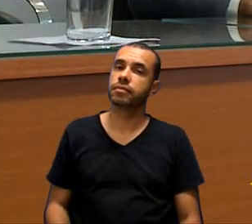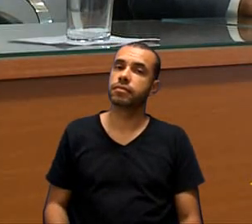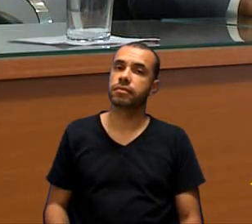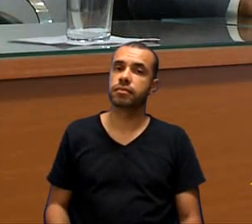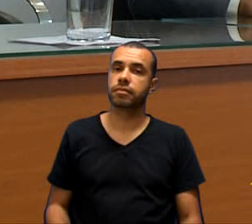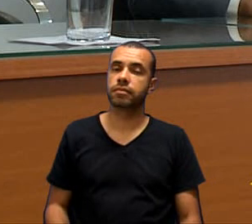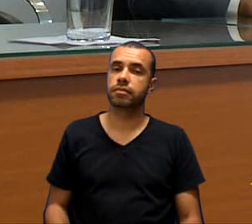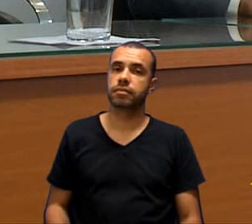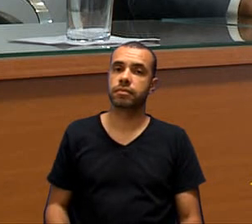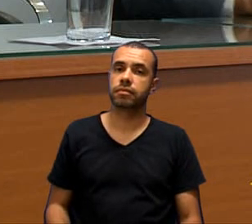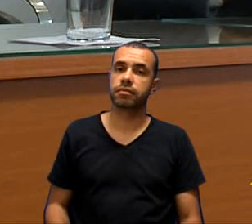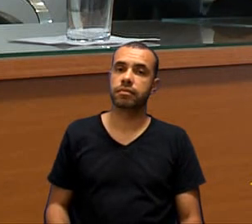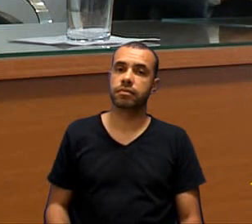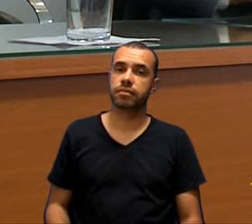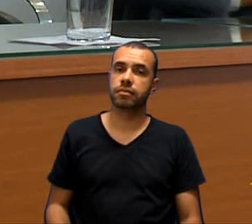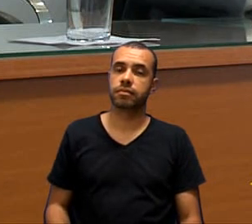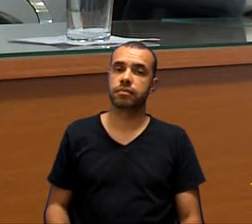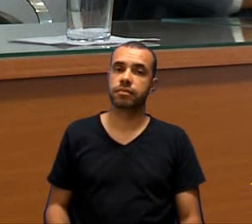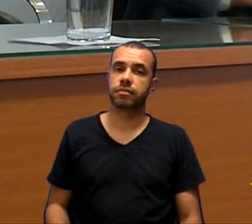Opa, Manga, peraí.